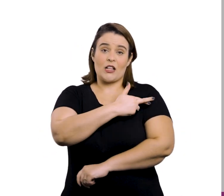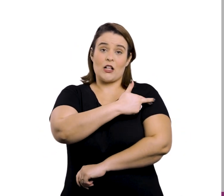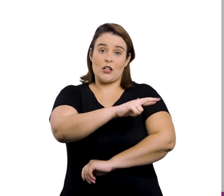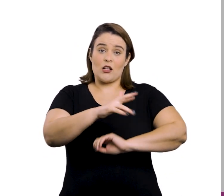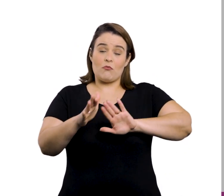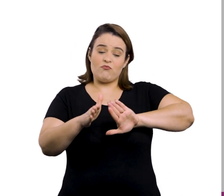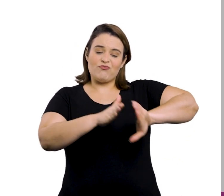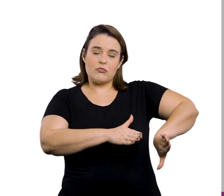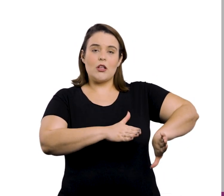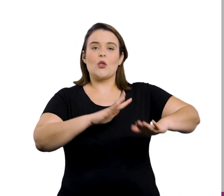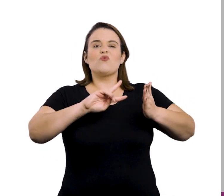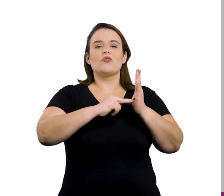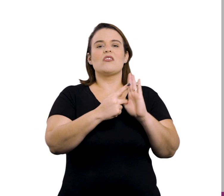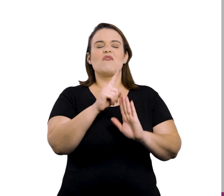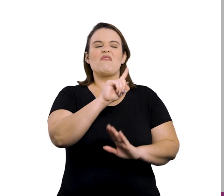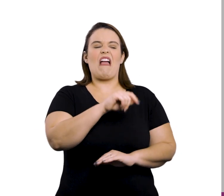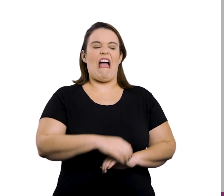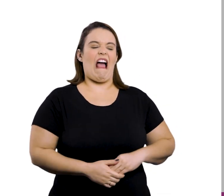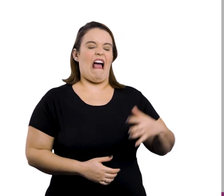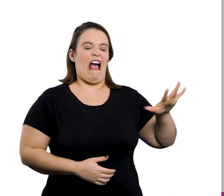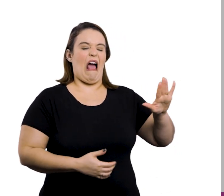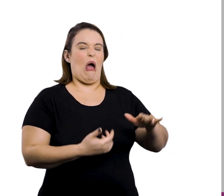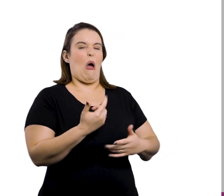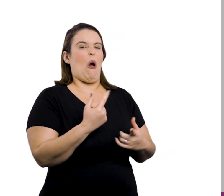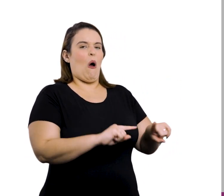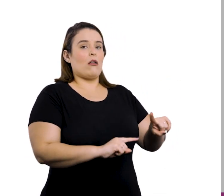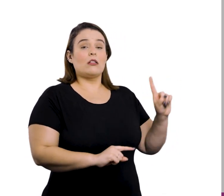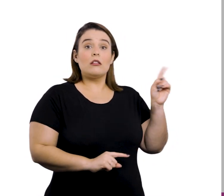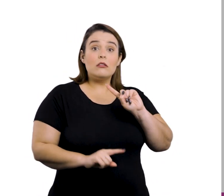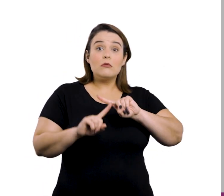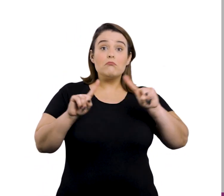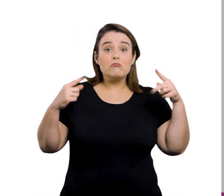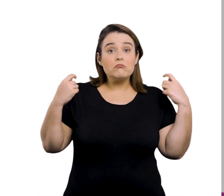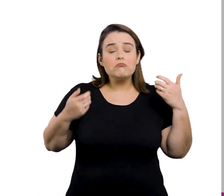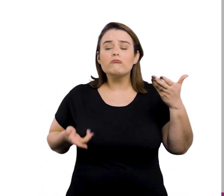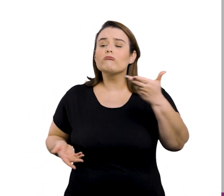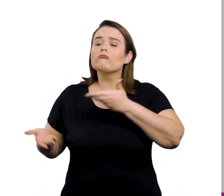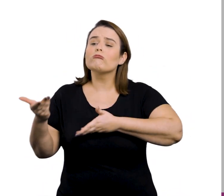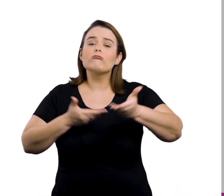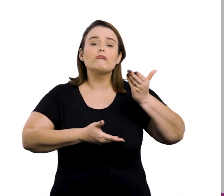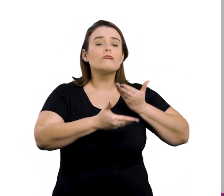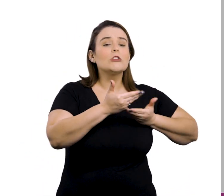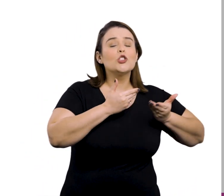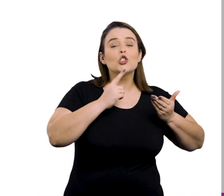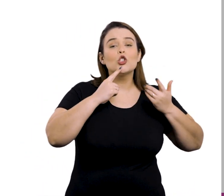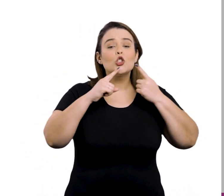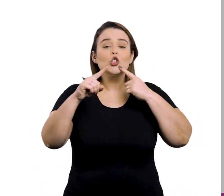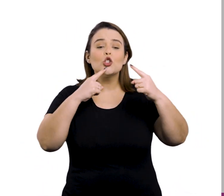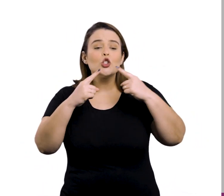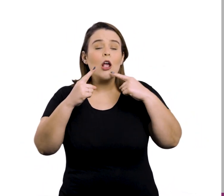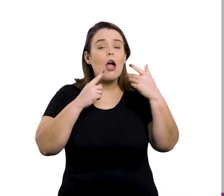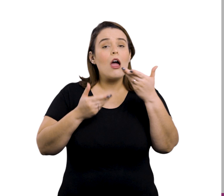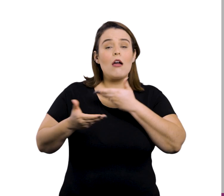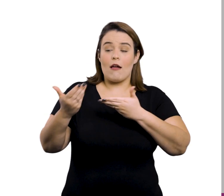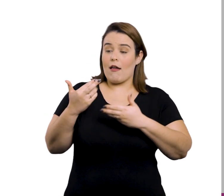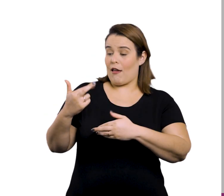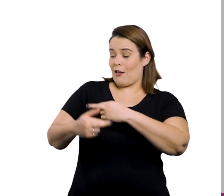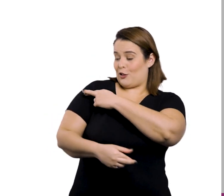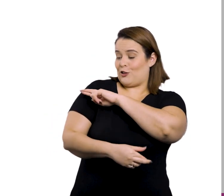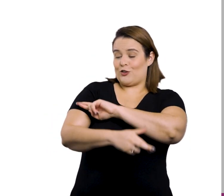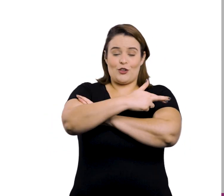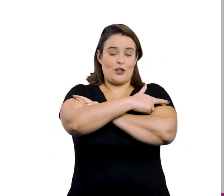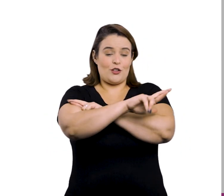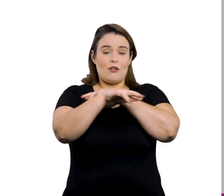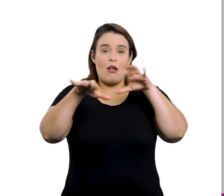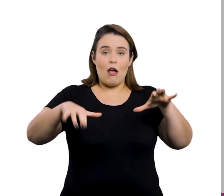implica em ser antirreligioso, mas em criar um espaço de convivência discursiva entre as diversas religiões e o seu